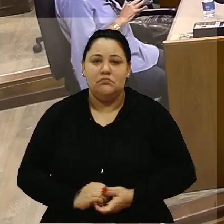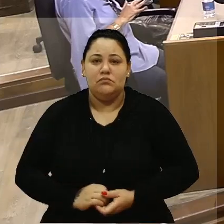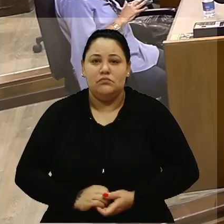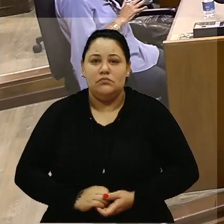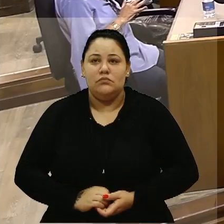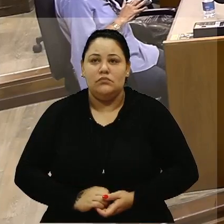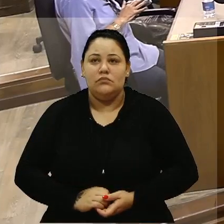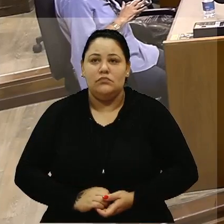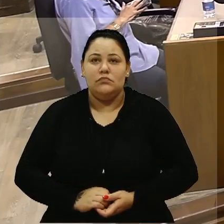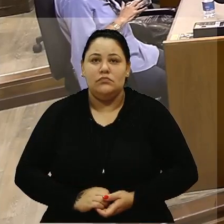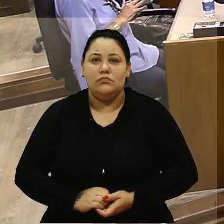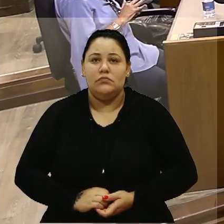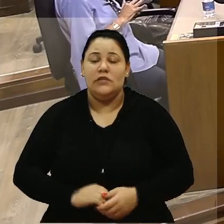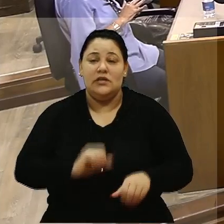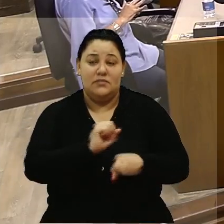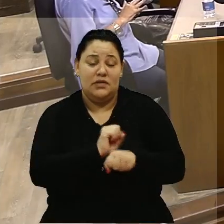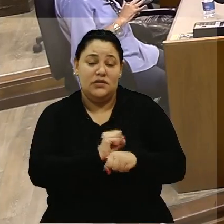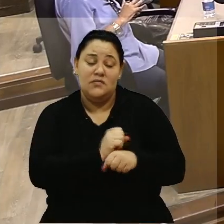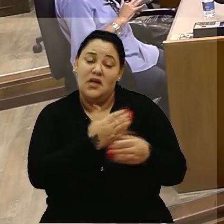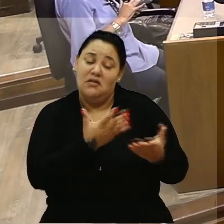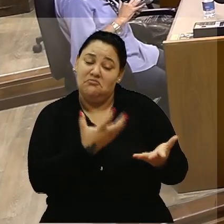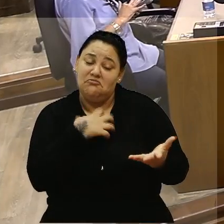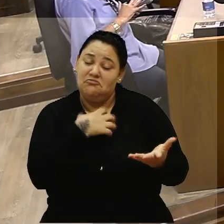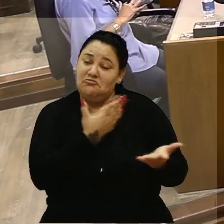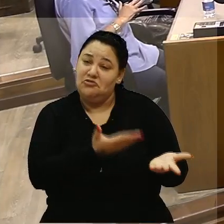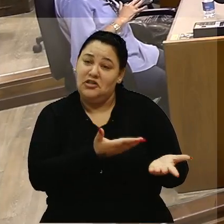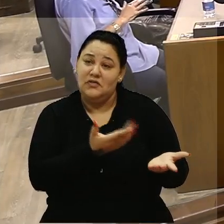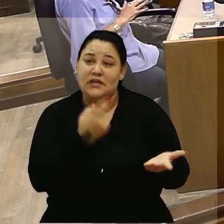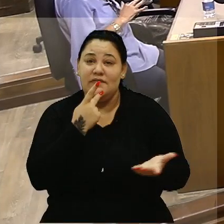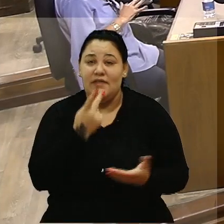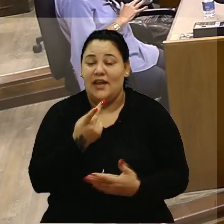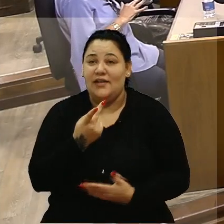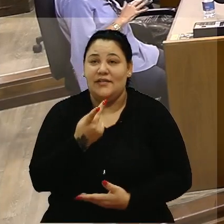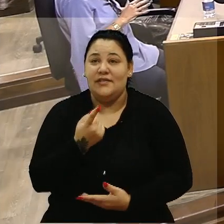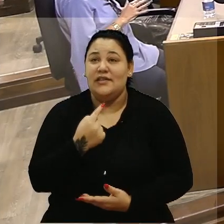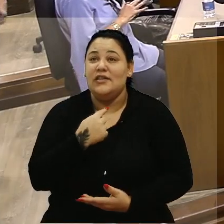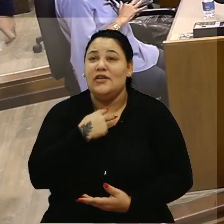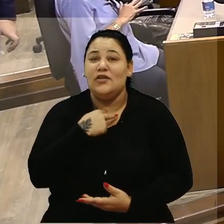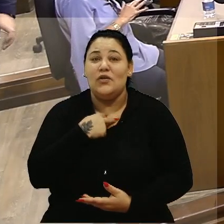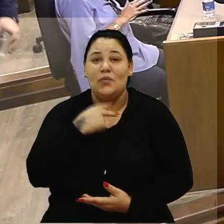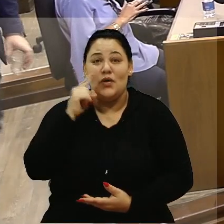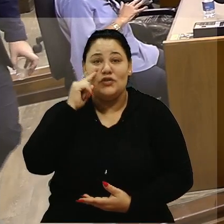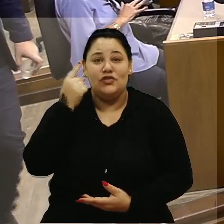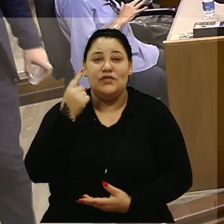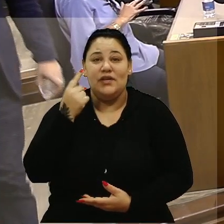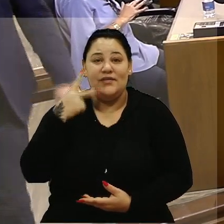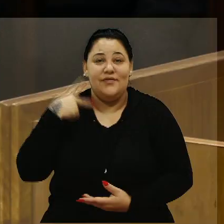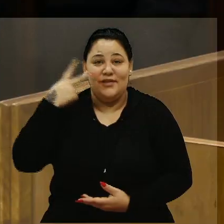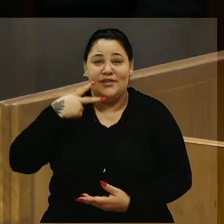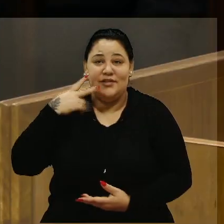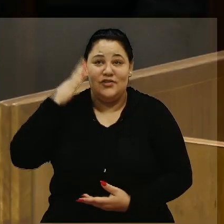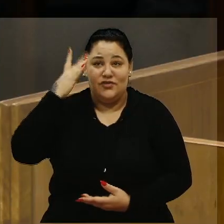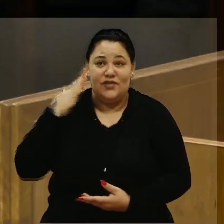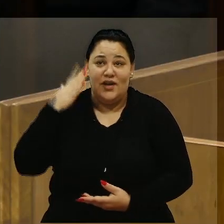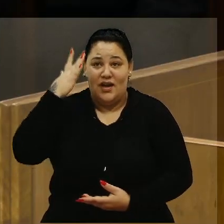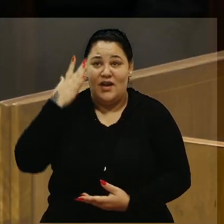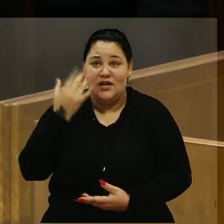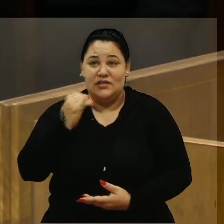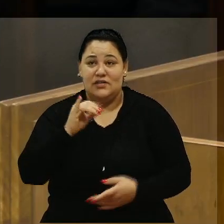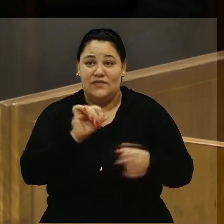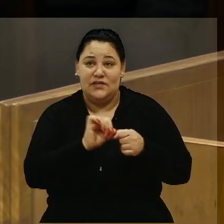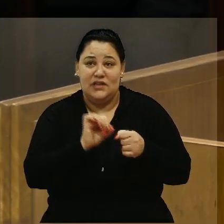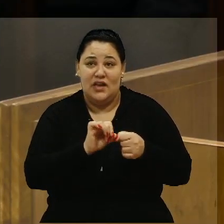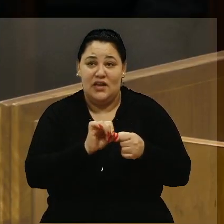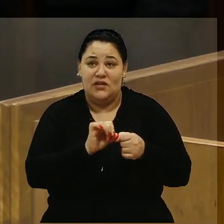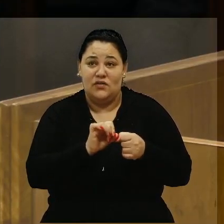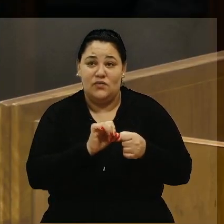Tá, beleza. Esperamos que seja assim. E dizer que eu não tenho como adivinhar, vereadora Daiane, se foi feito o serviço pela Secretaria de